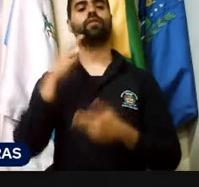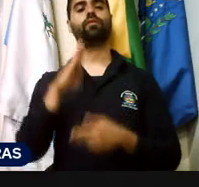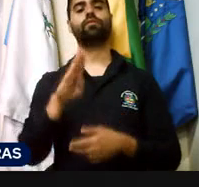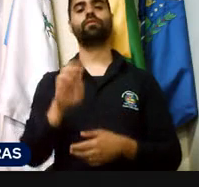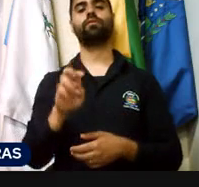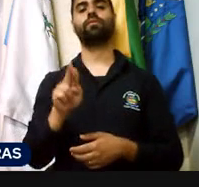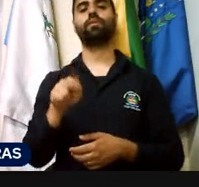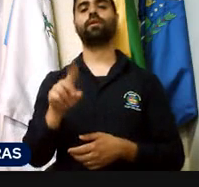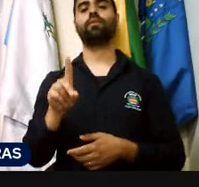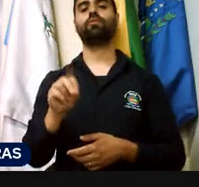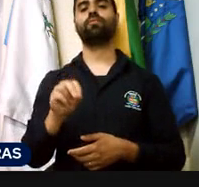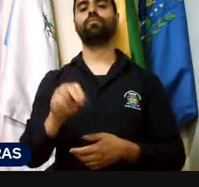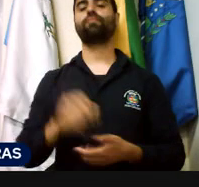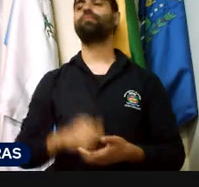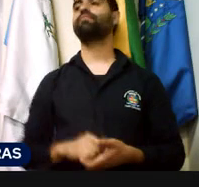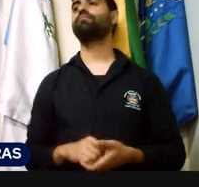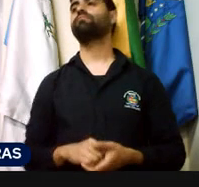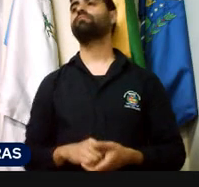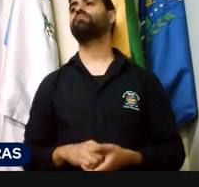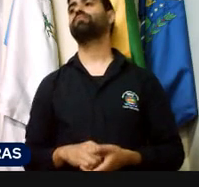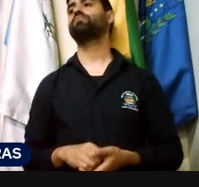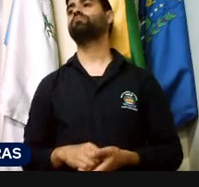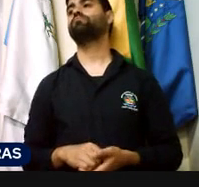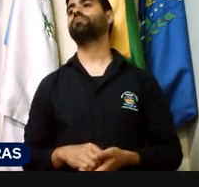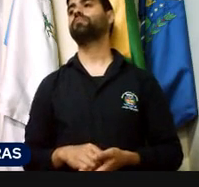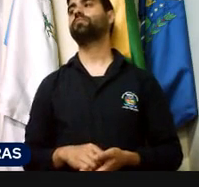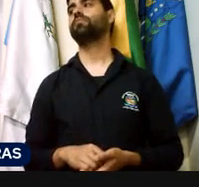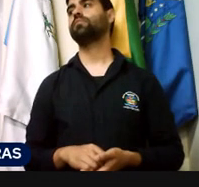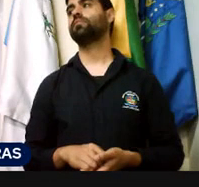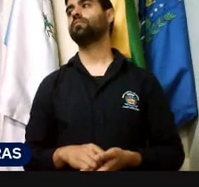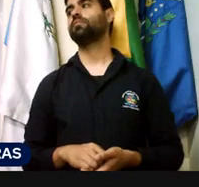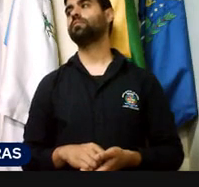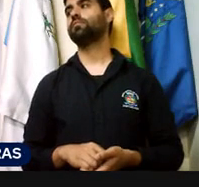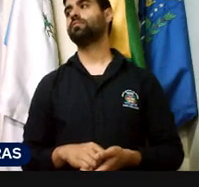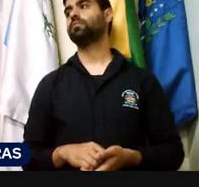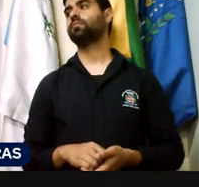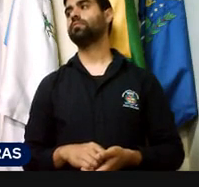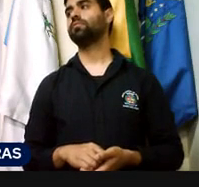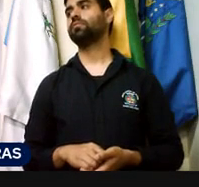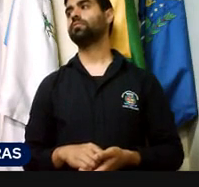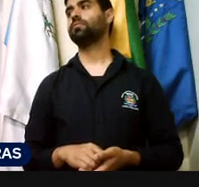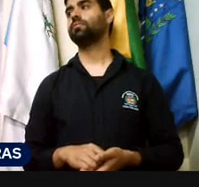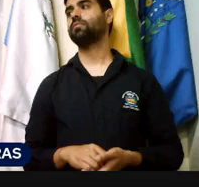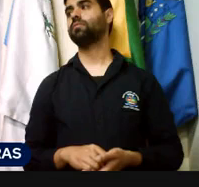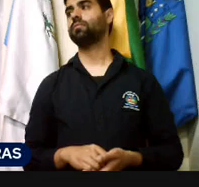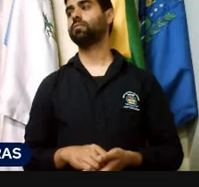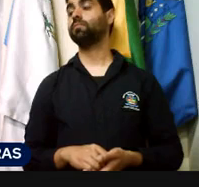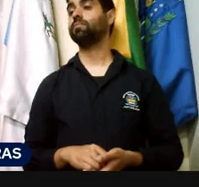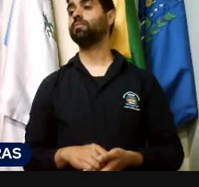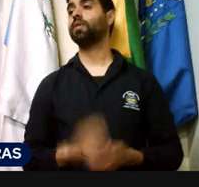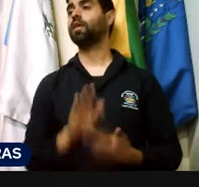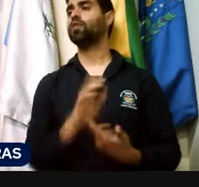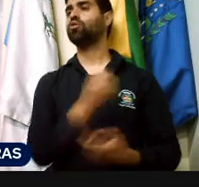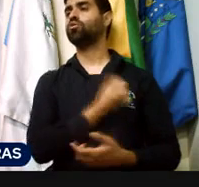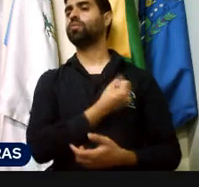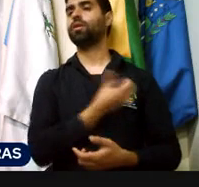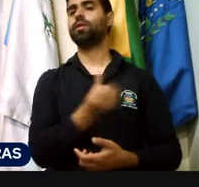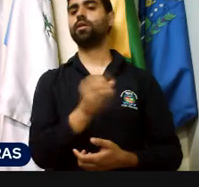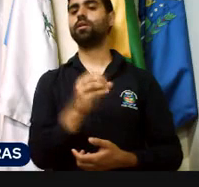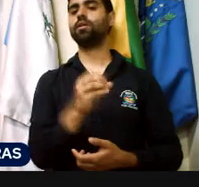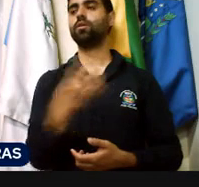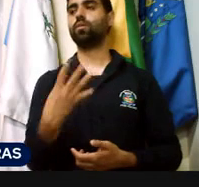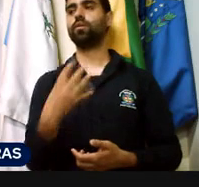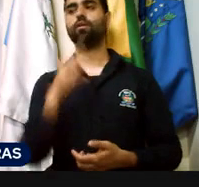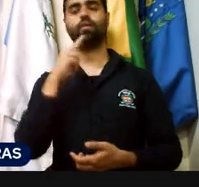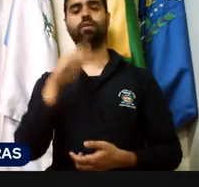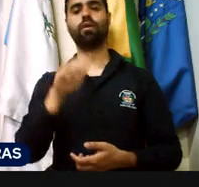sessões, 9 de novembro de 2021, vereador Bernardo Machado. Indicação número 604, o vereador